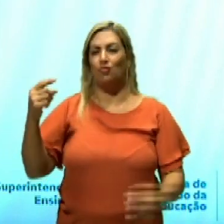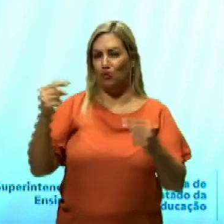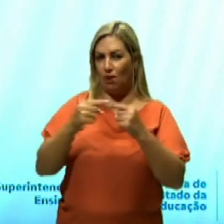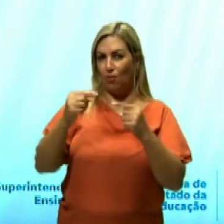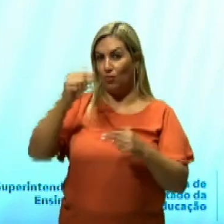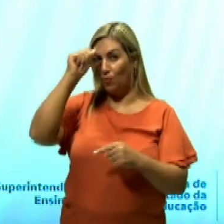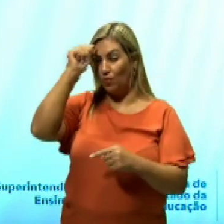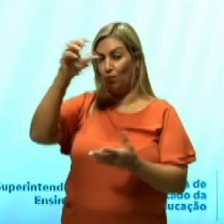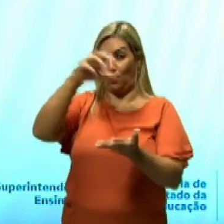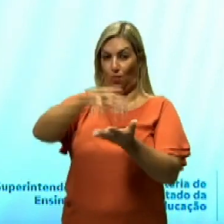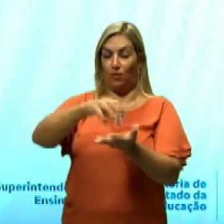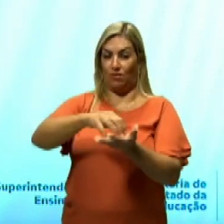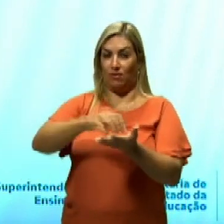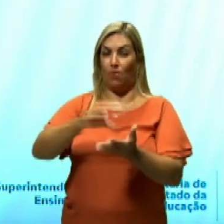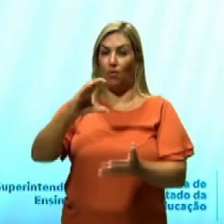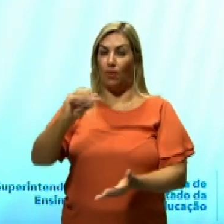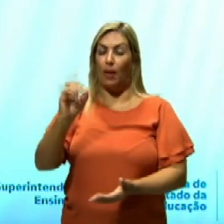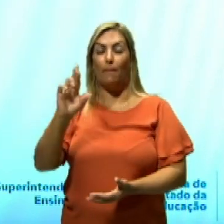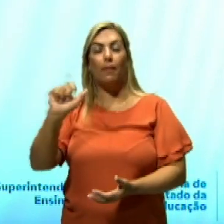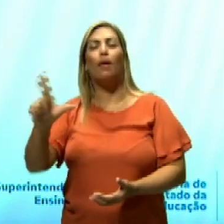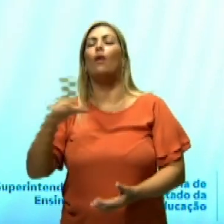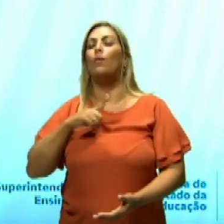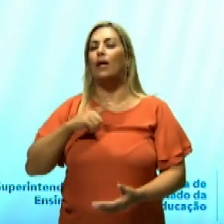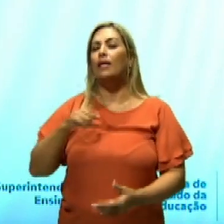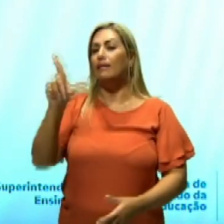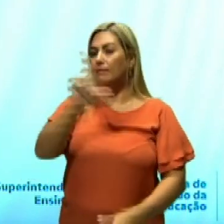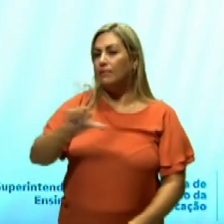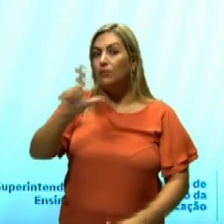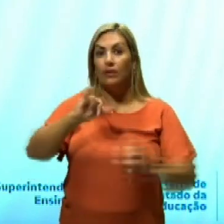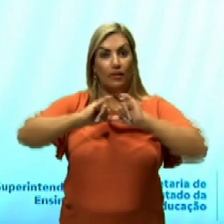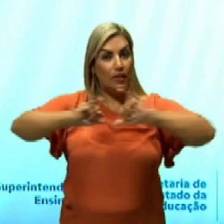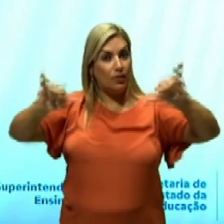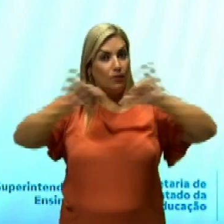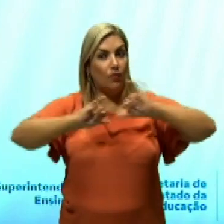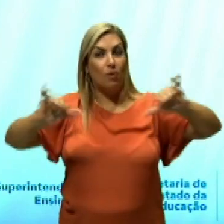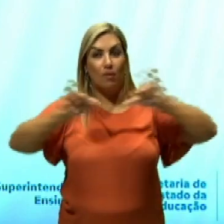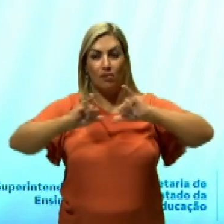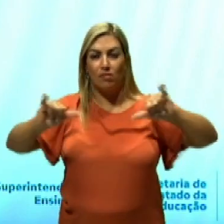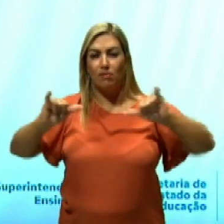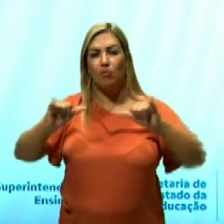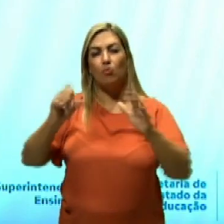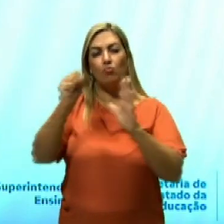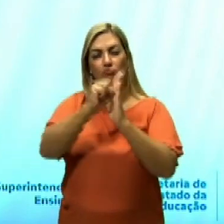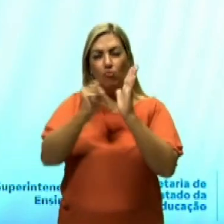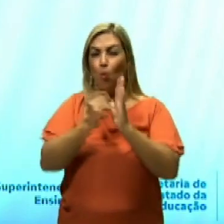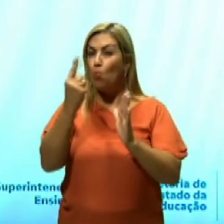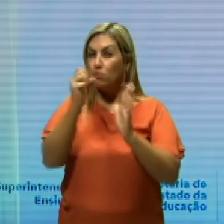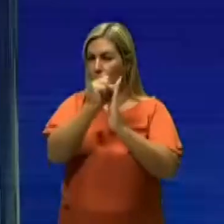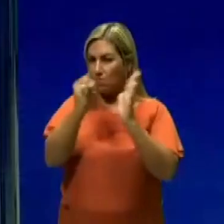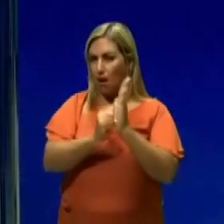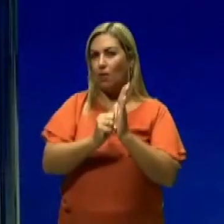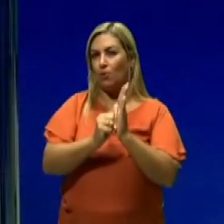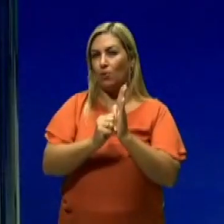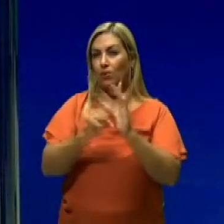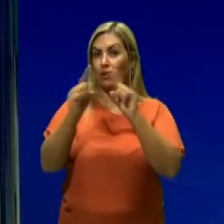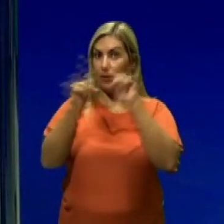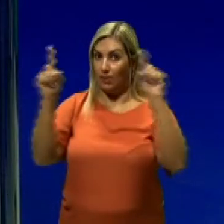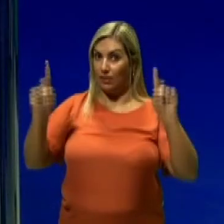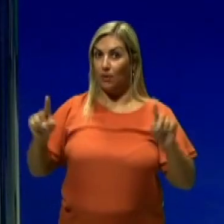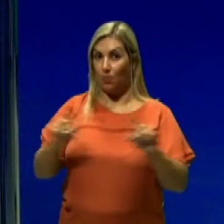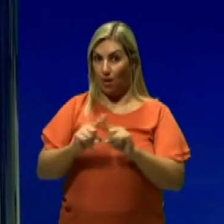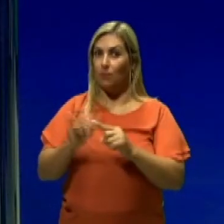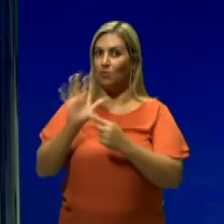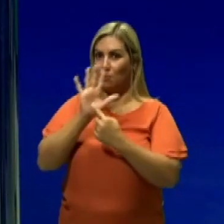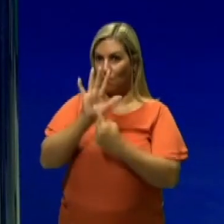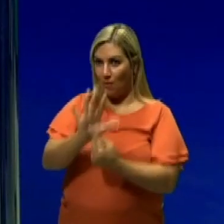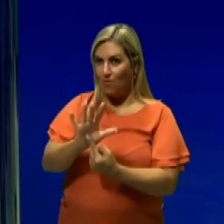colonizador e aí veio a literatura de informação durante mais de um século esse quadro